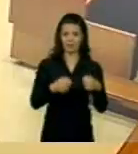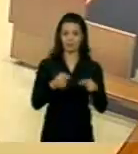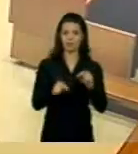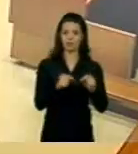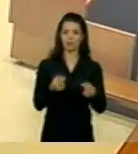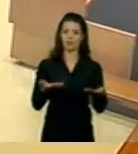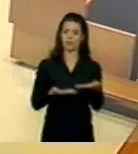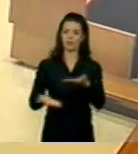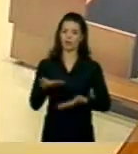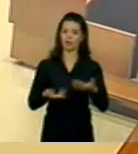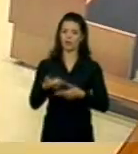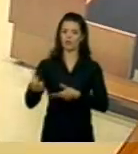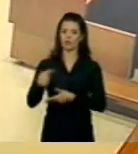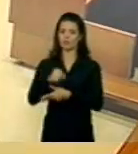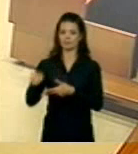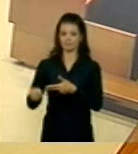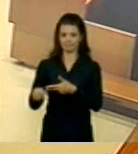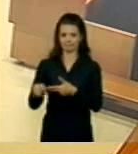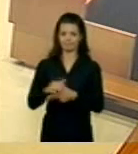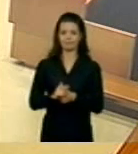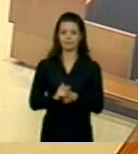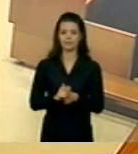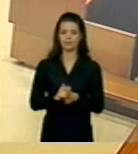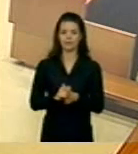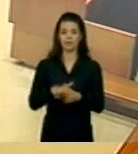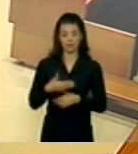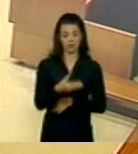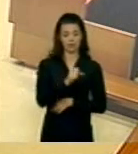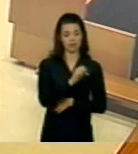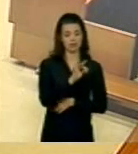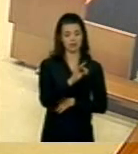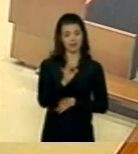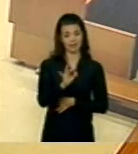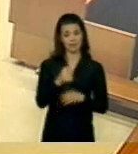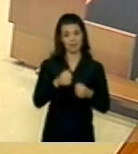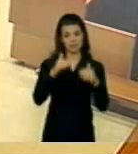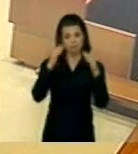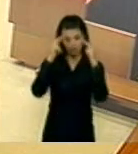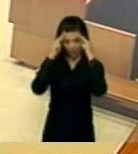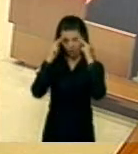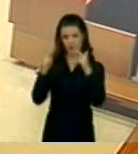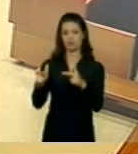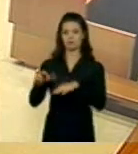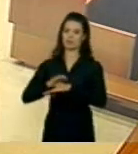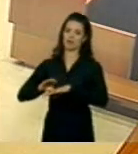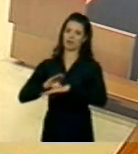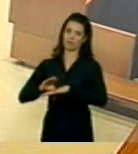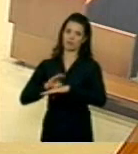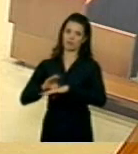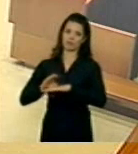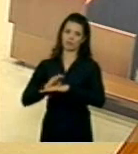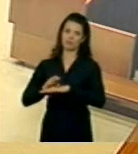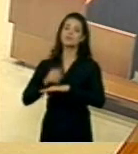poderes. No caso concreto, o que se espera do Supremo é que respeite a vontade política do Constituinte originário,